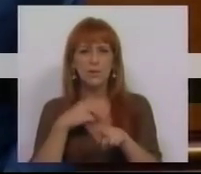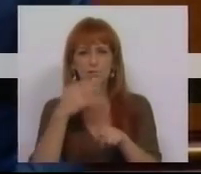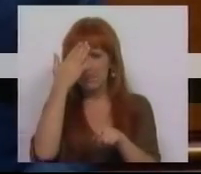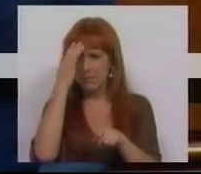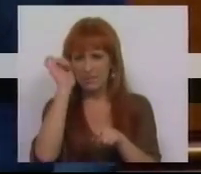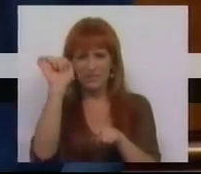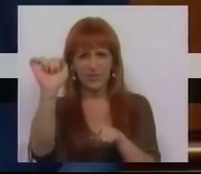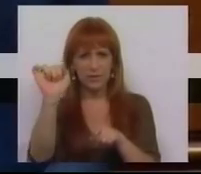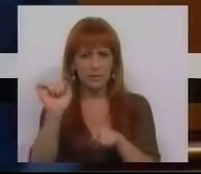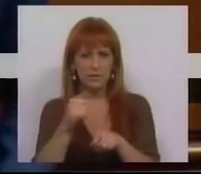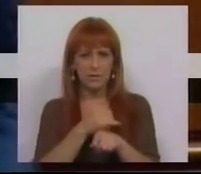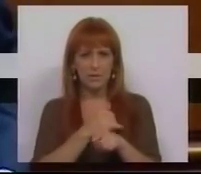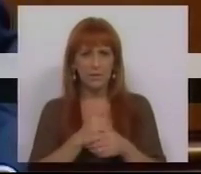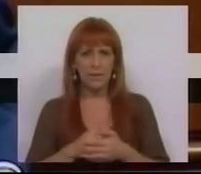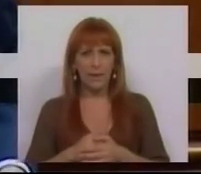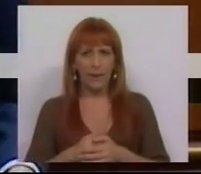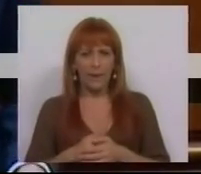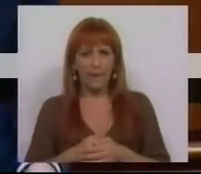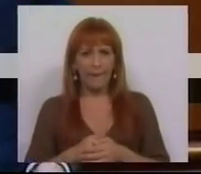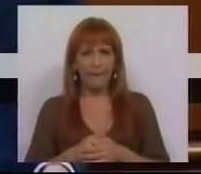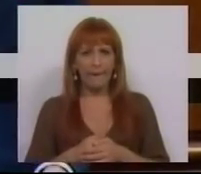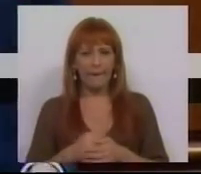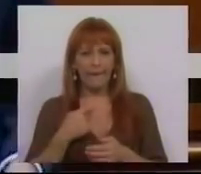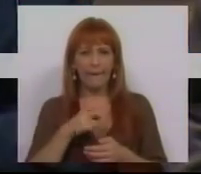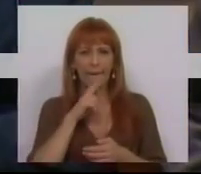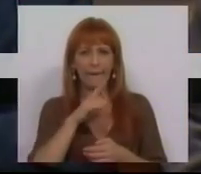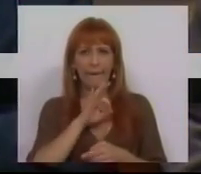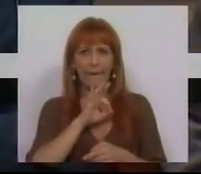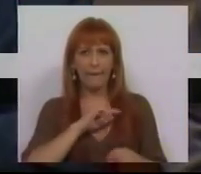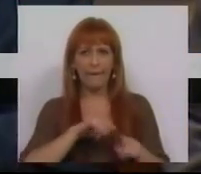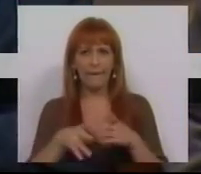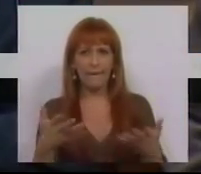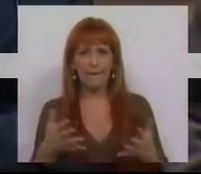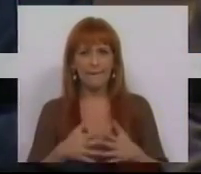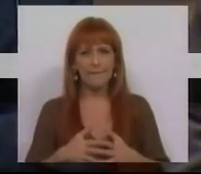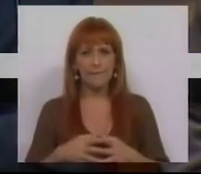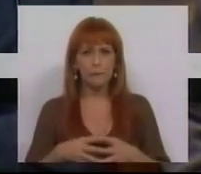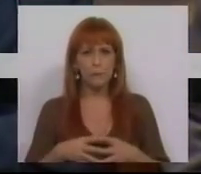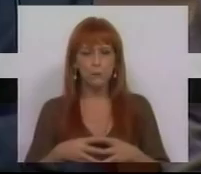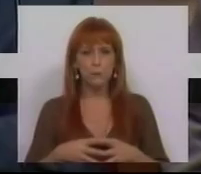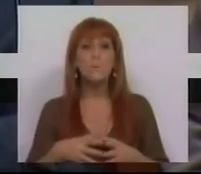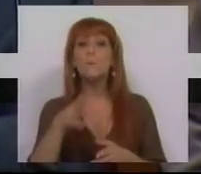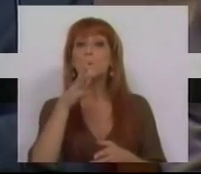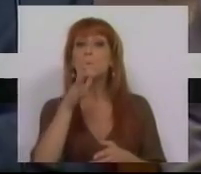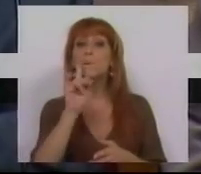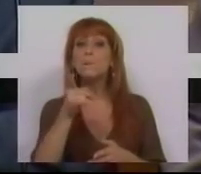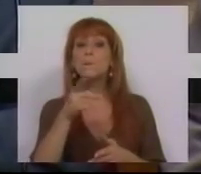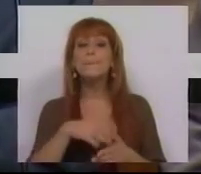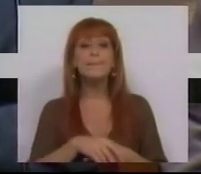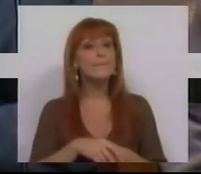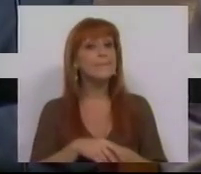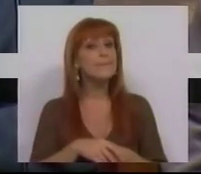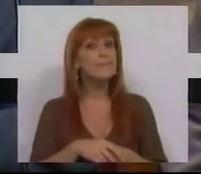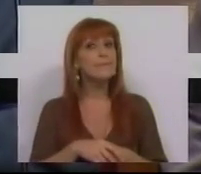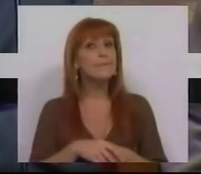estado mental. E responderei ao Senhor Deputado dizendo-lhe